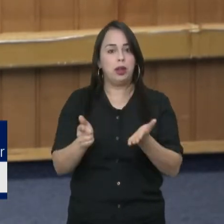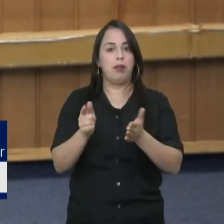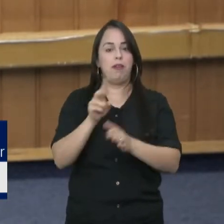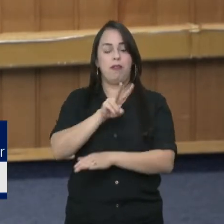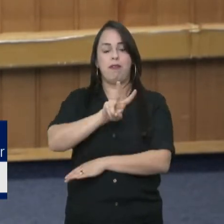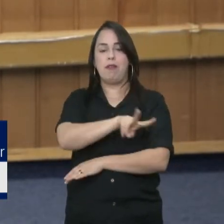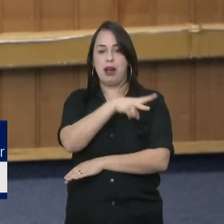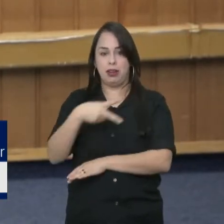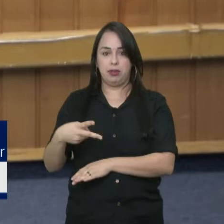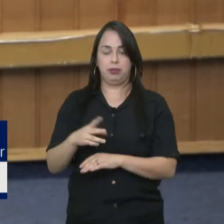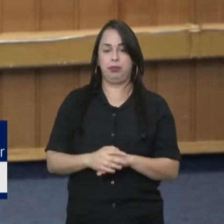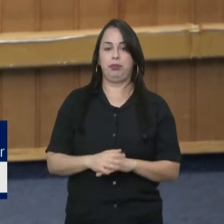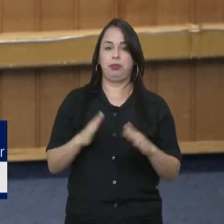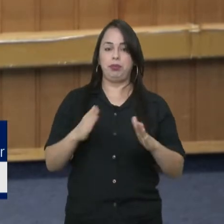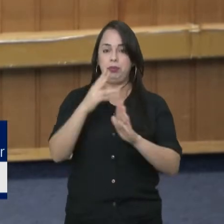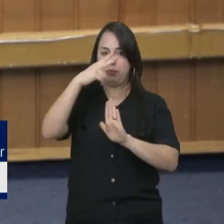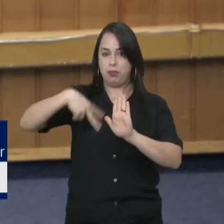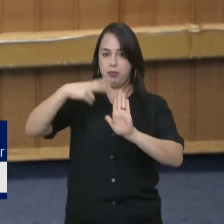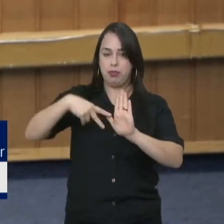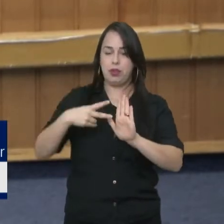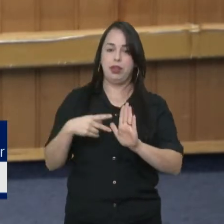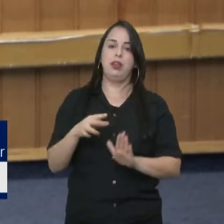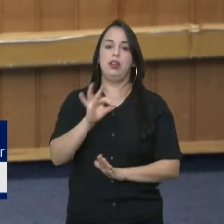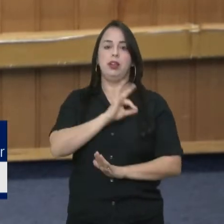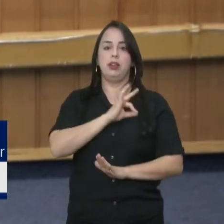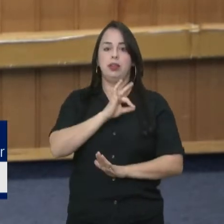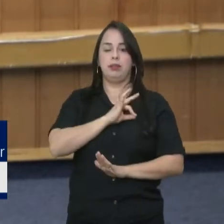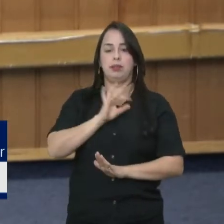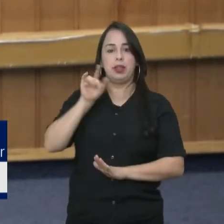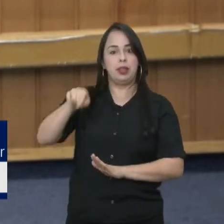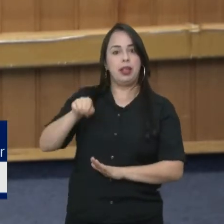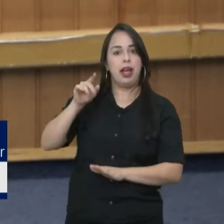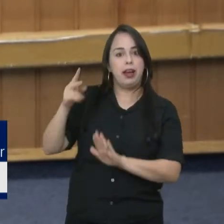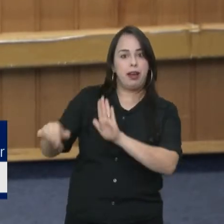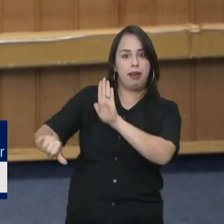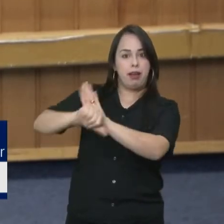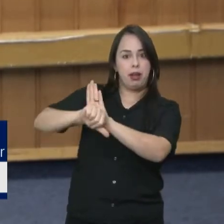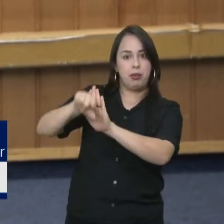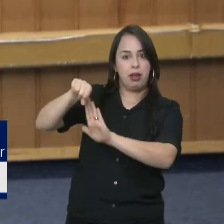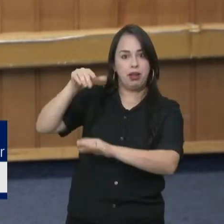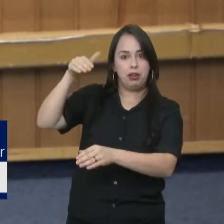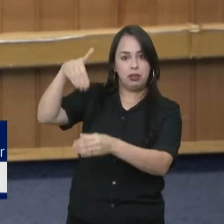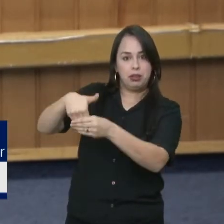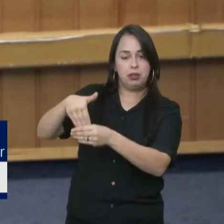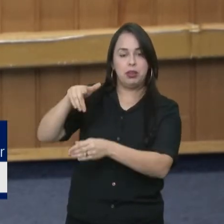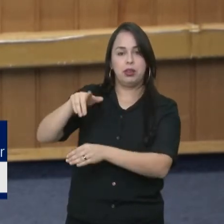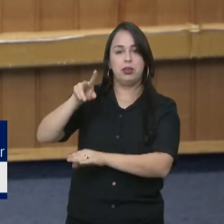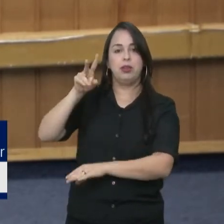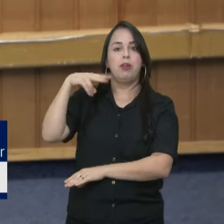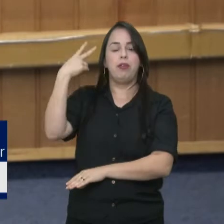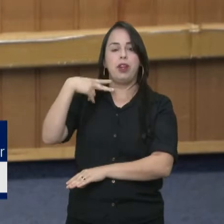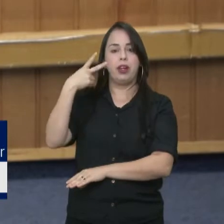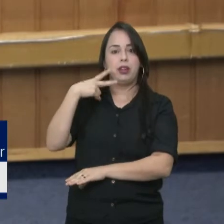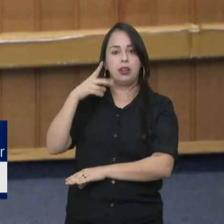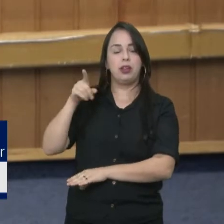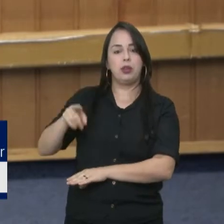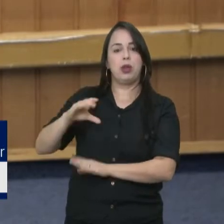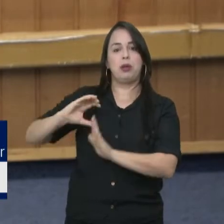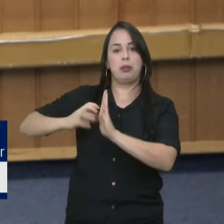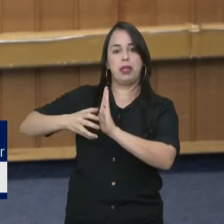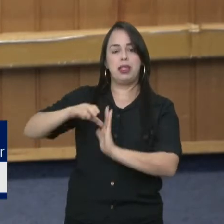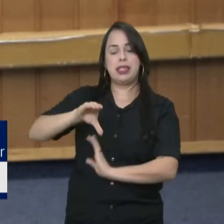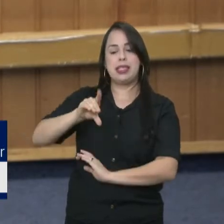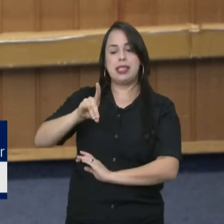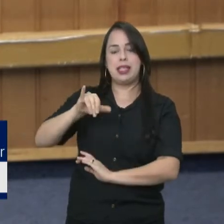A Polícia Federal indicou por crime eleitoral o vereador Wellington Felipe da Cidadania de